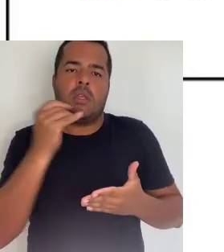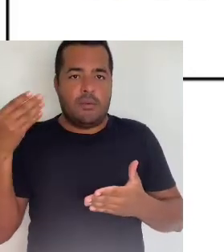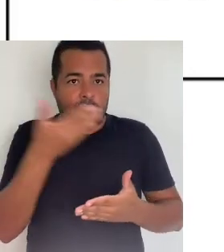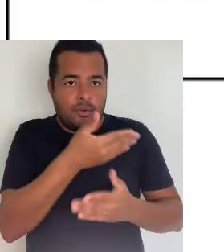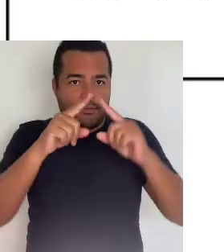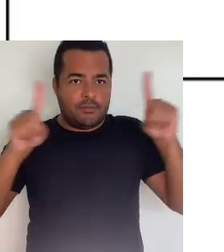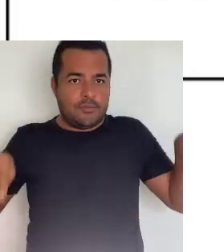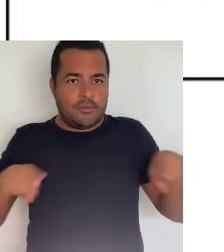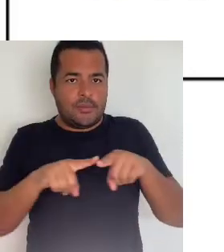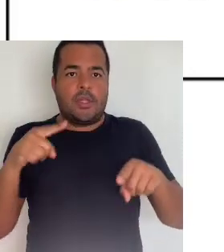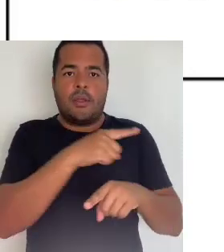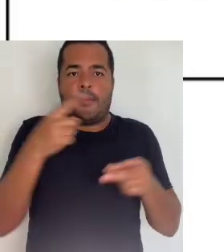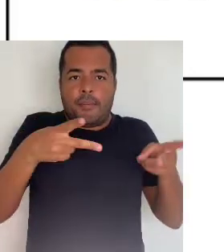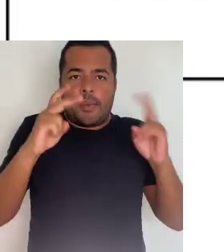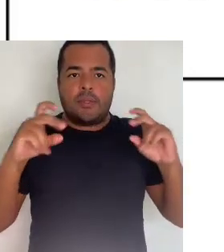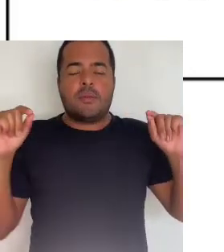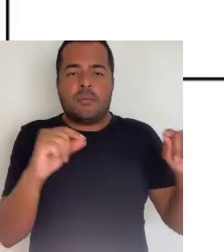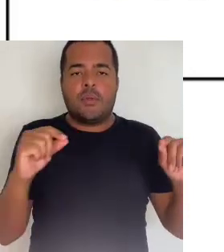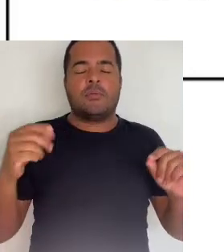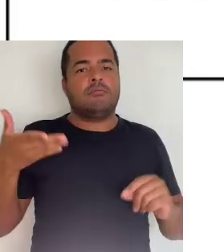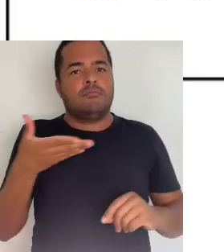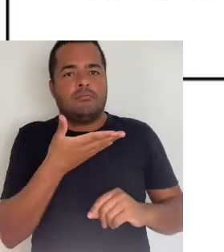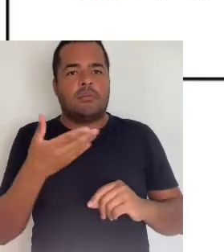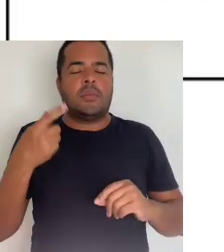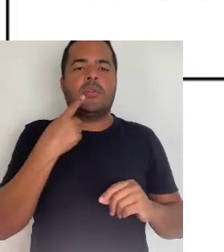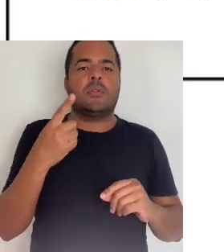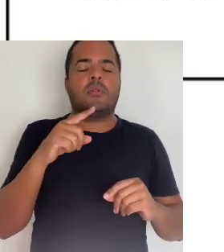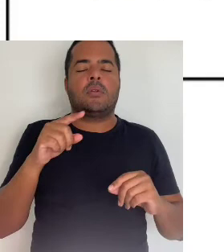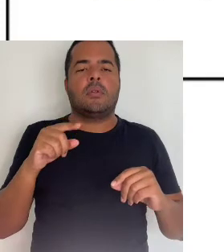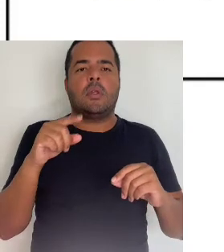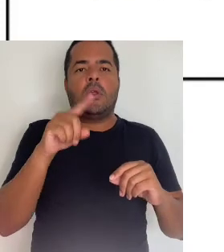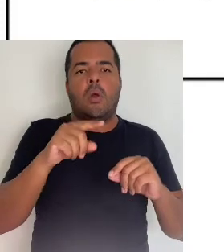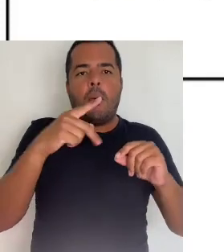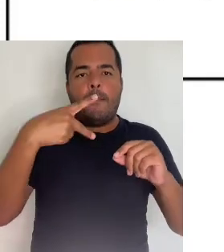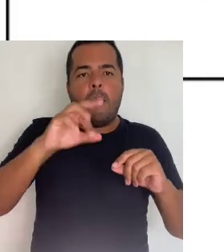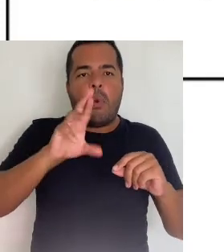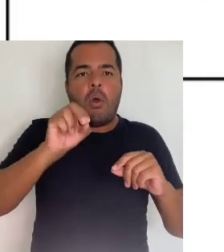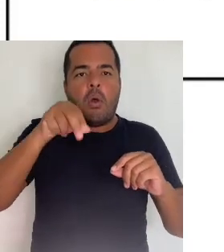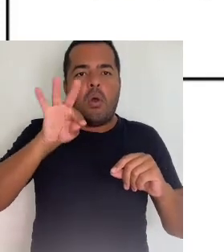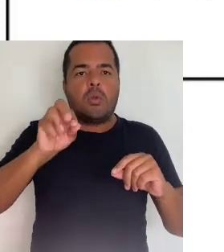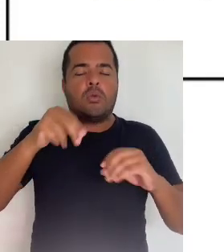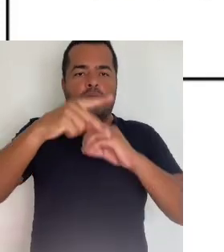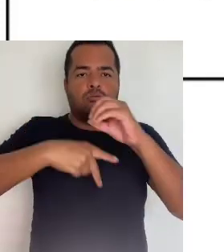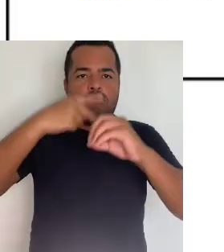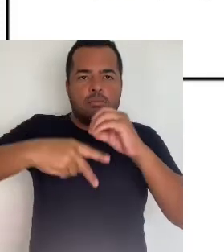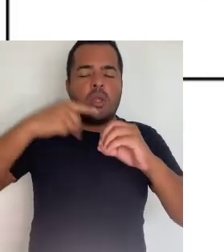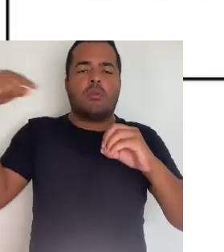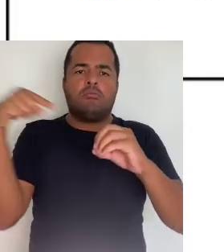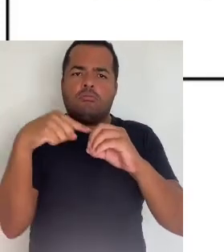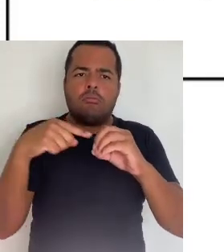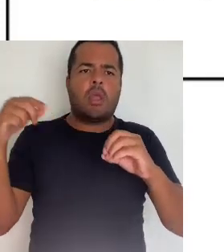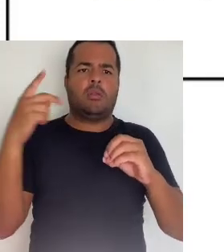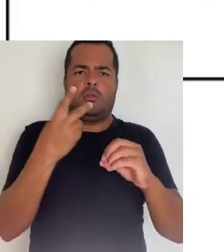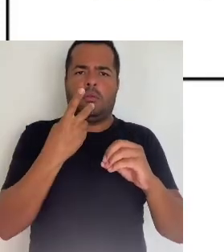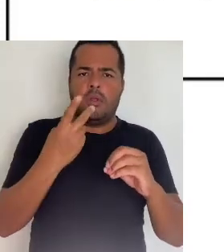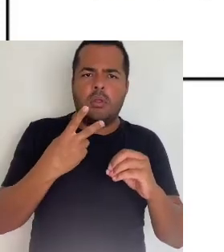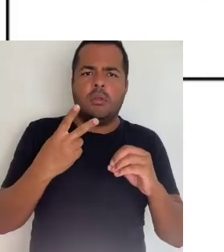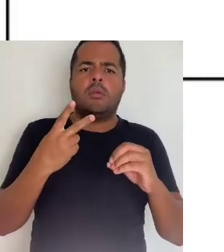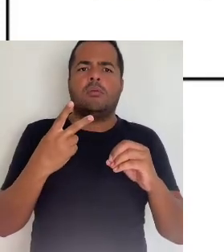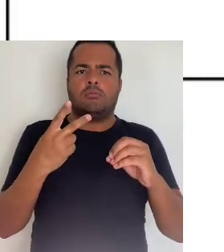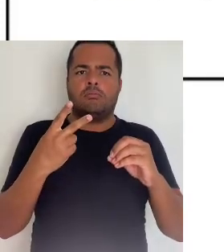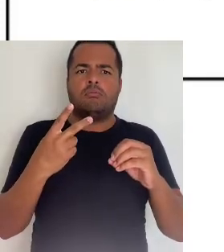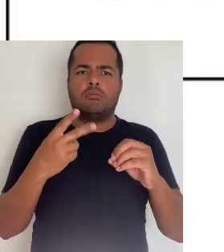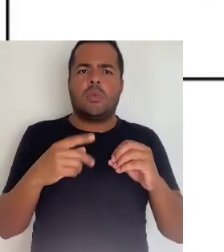eliminado. E aí você tem um exemplo aqui, nesse caso aqui no estado de transição, em que esse próton, ao mesmo tempo que ele